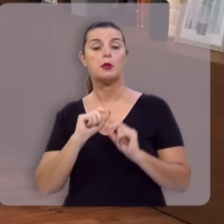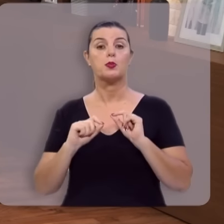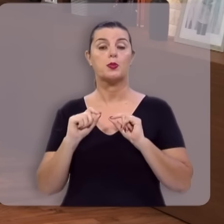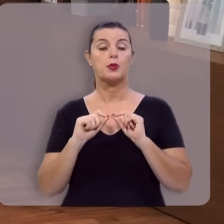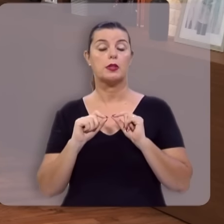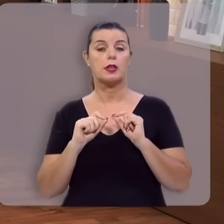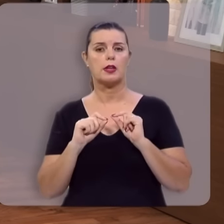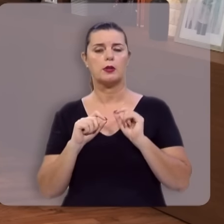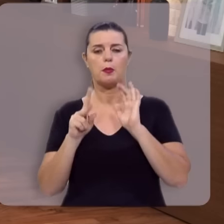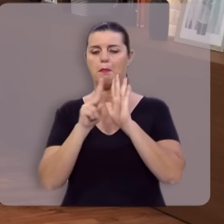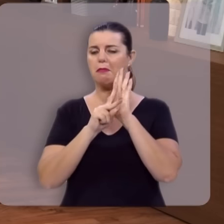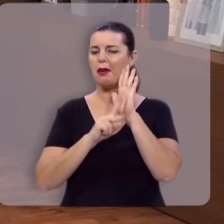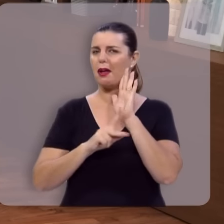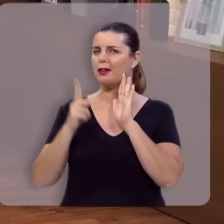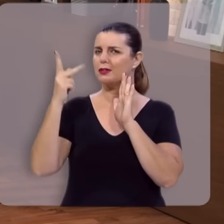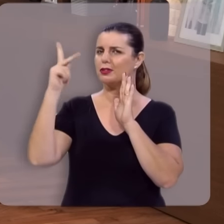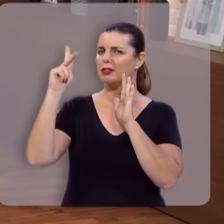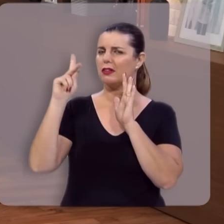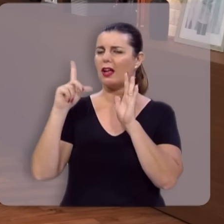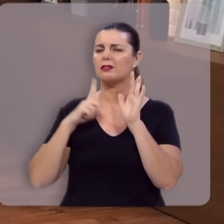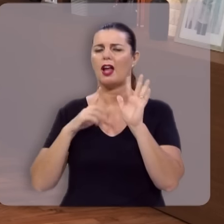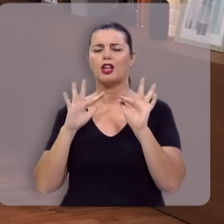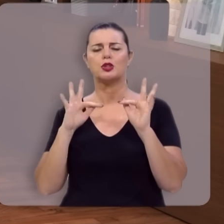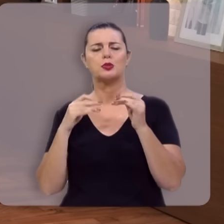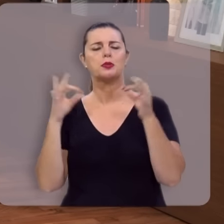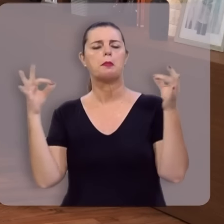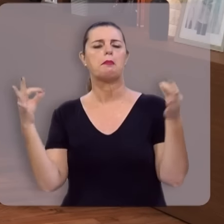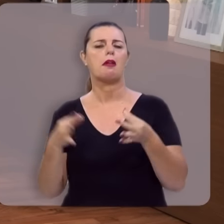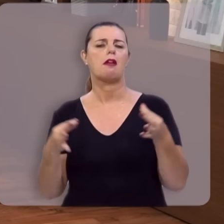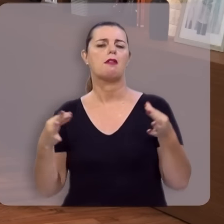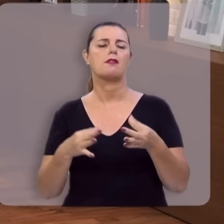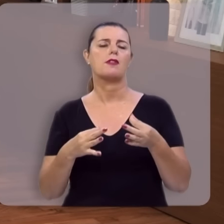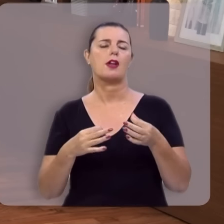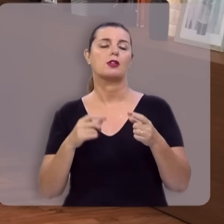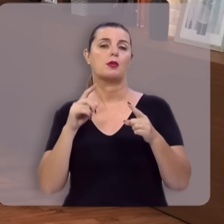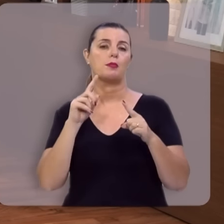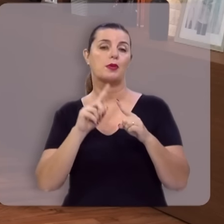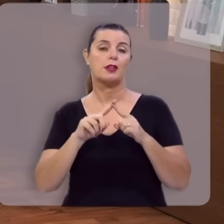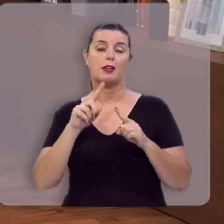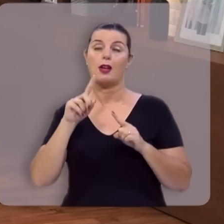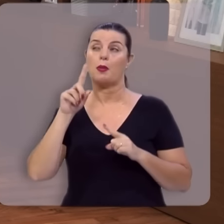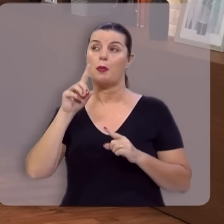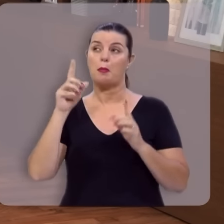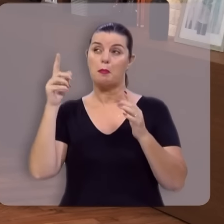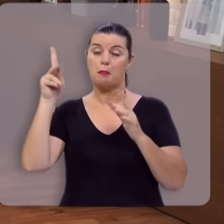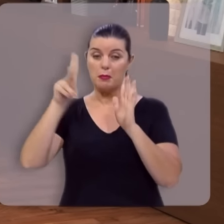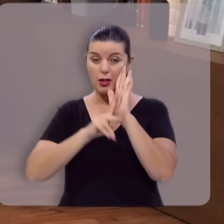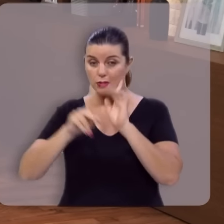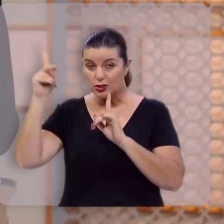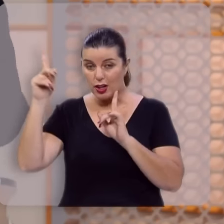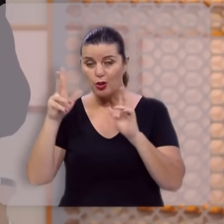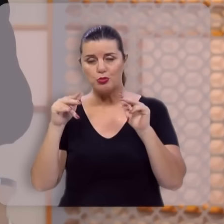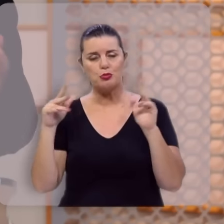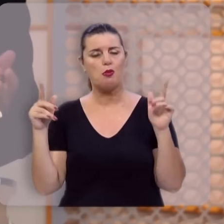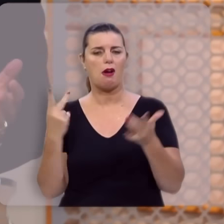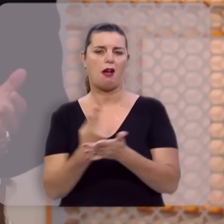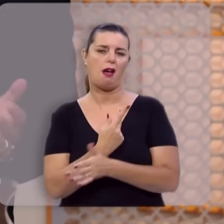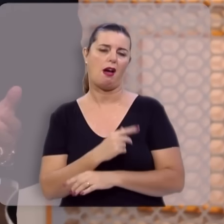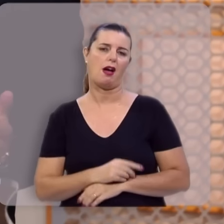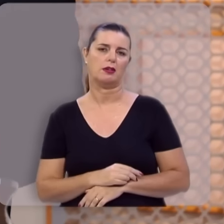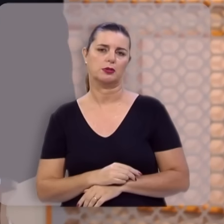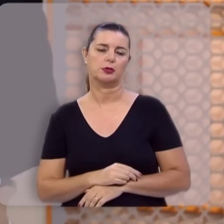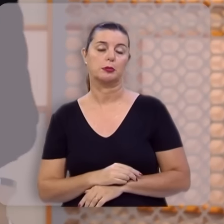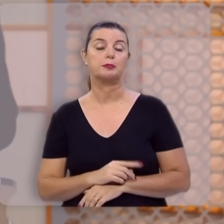que no plano de Deus está tudo perfeito, porque o plano de Deus não pode ser frustrado. Quero olhar com